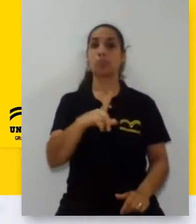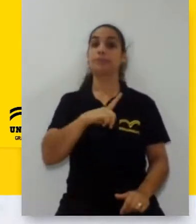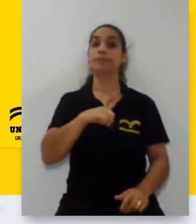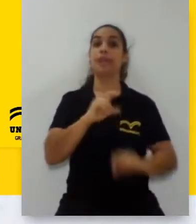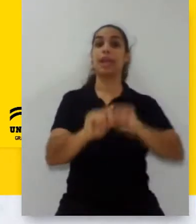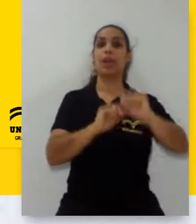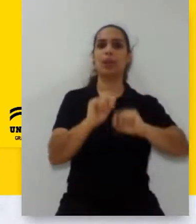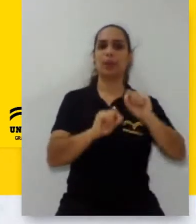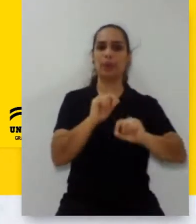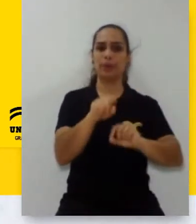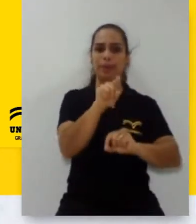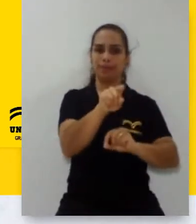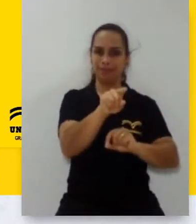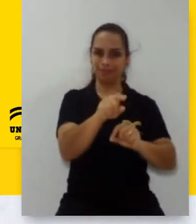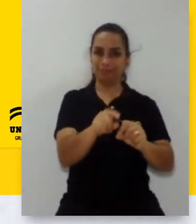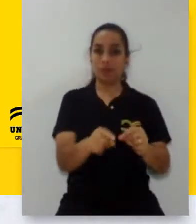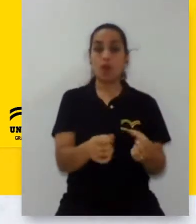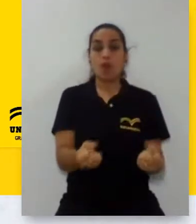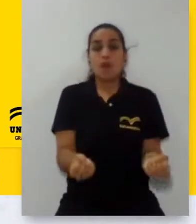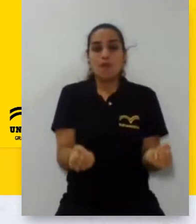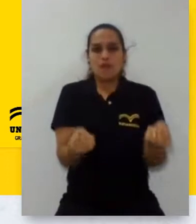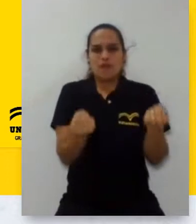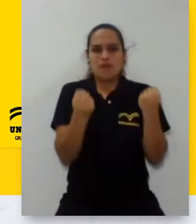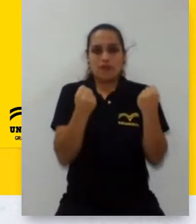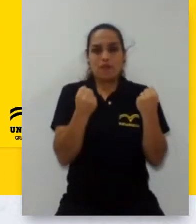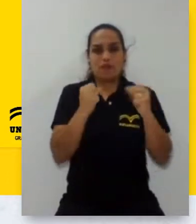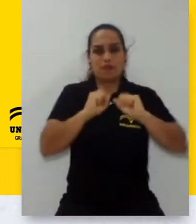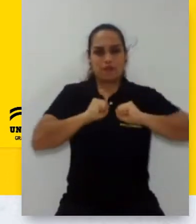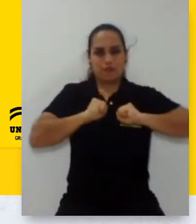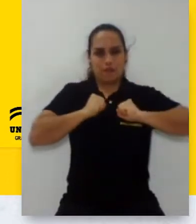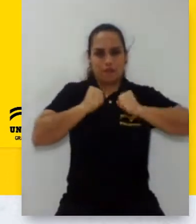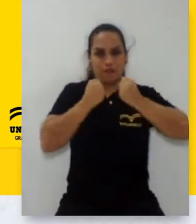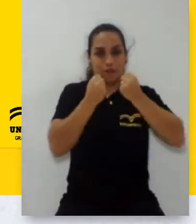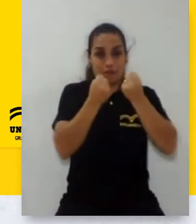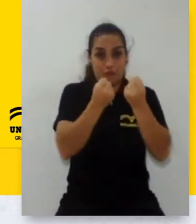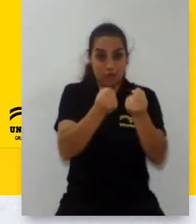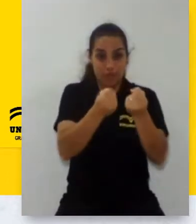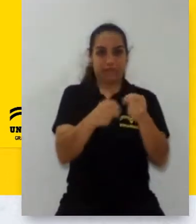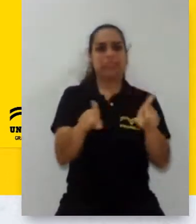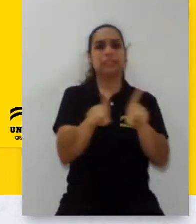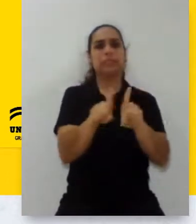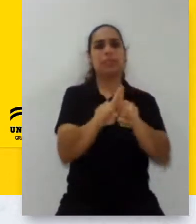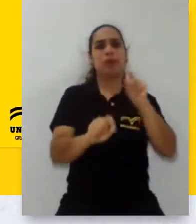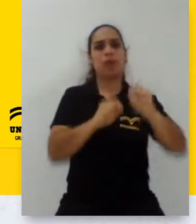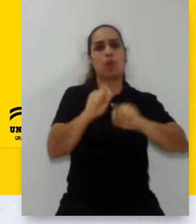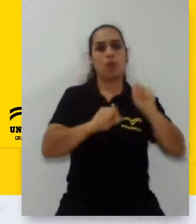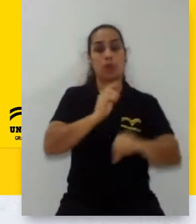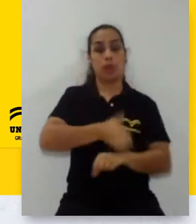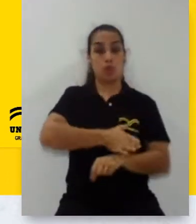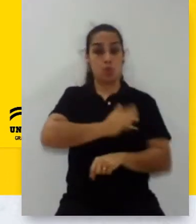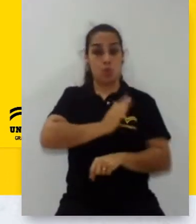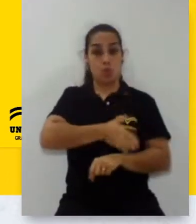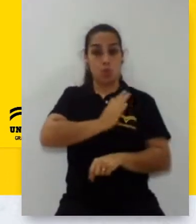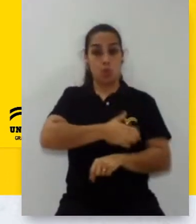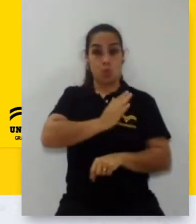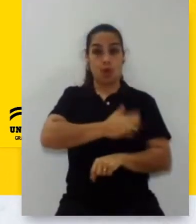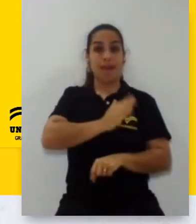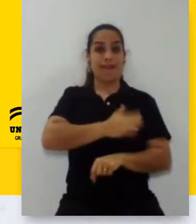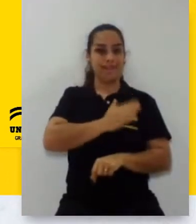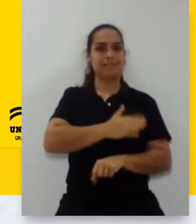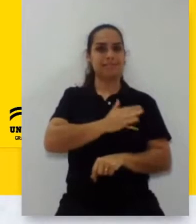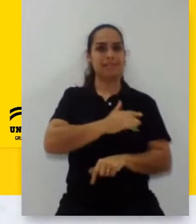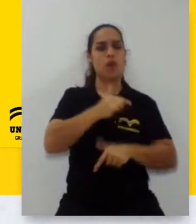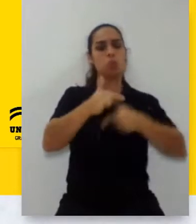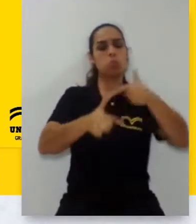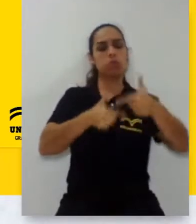débito cardíaco, diminuição da frequência cardíaca em repouso, ou seja, meu coração não vai precisar trabalhar tanto quando ele estiver